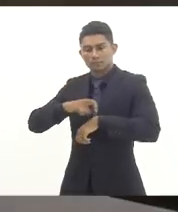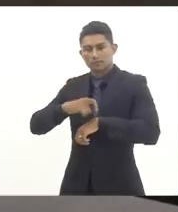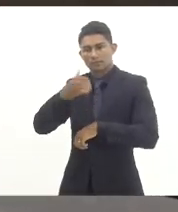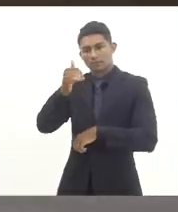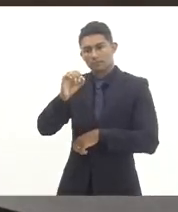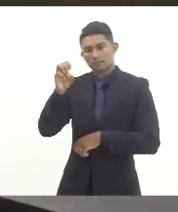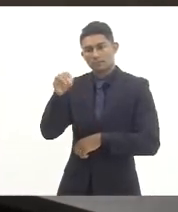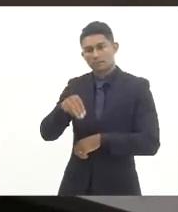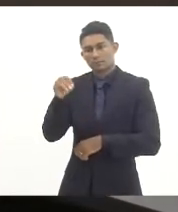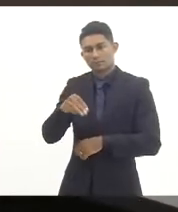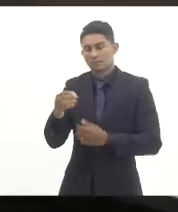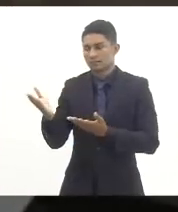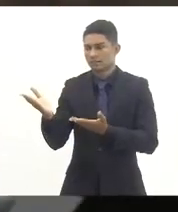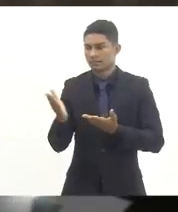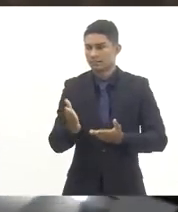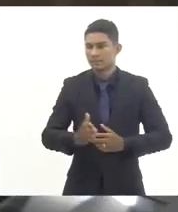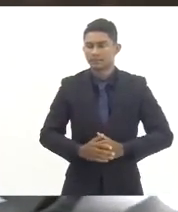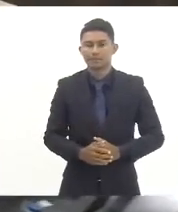regimental.